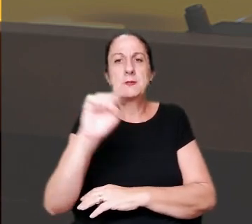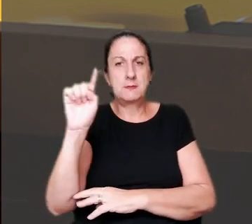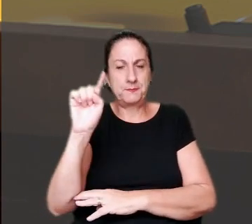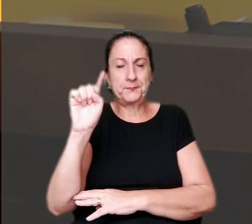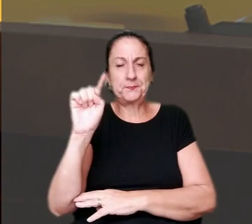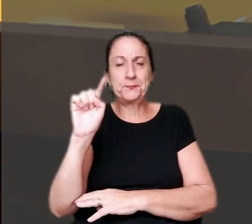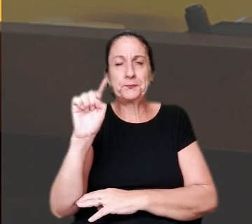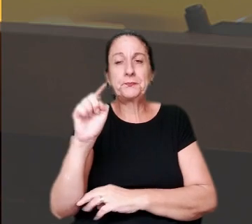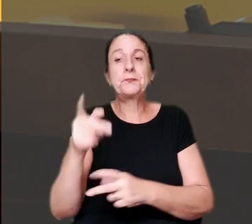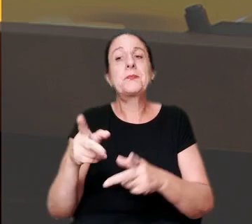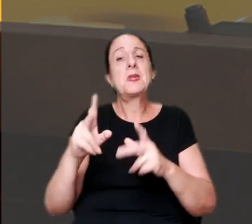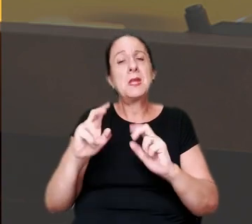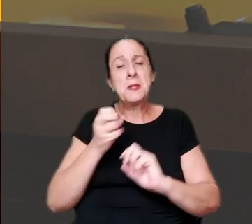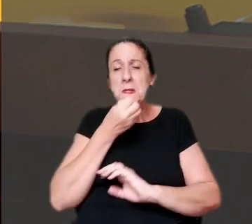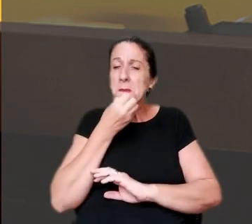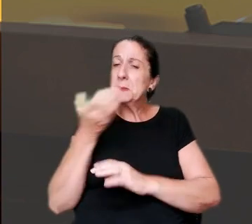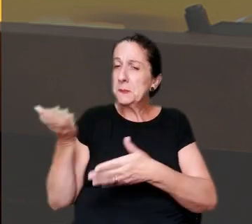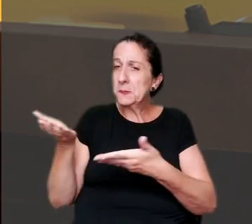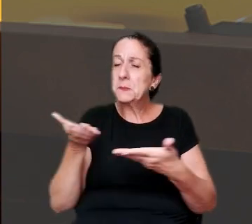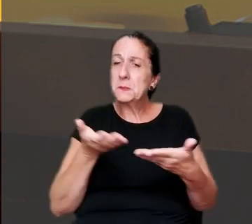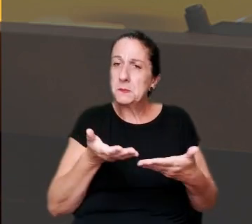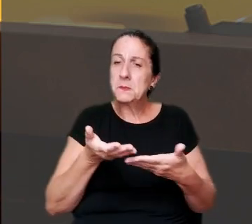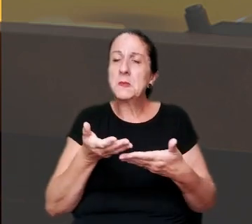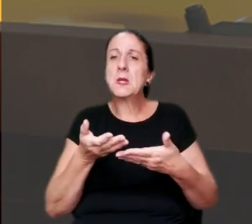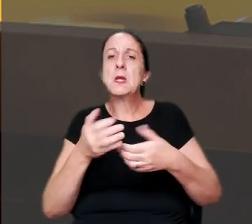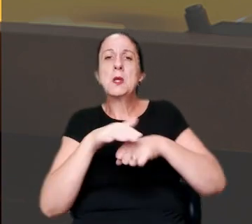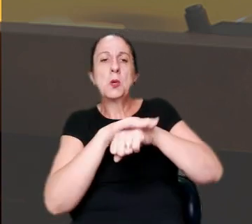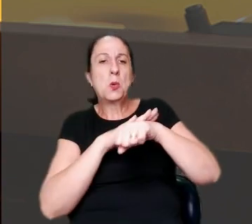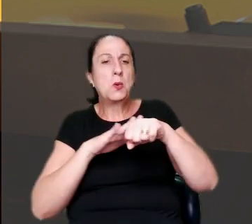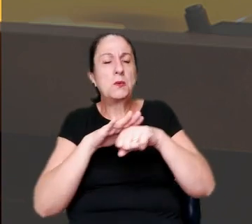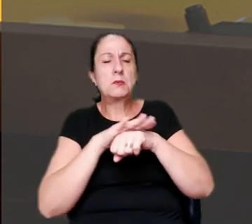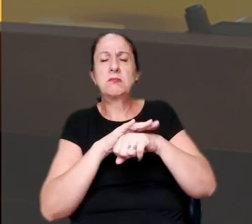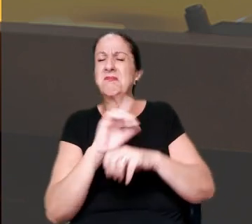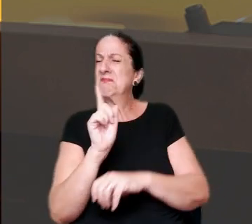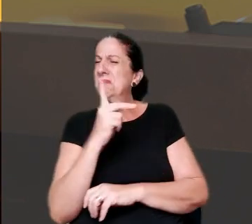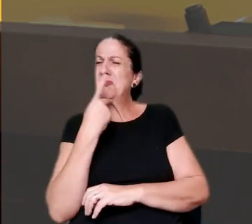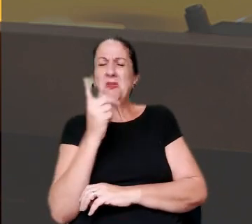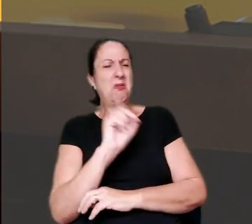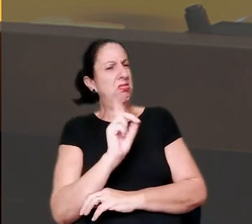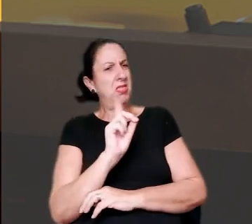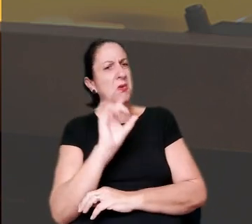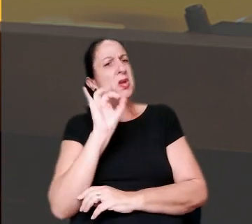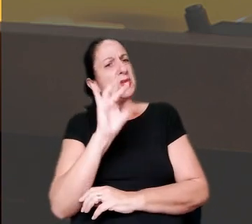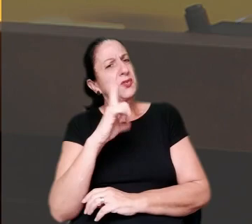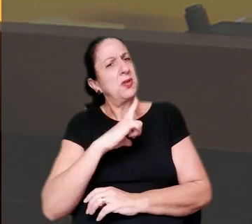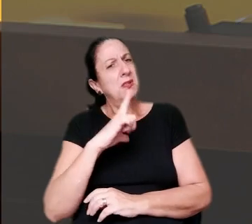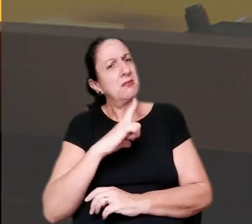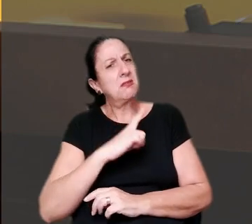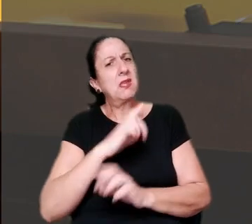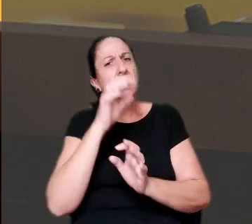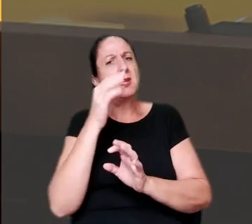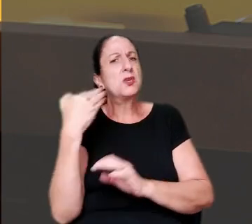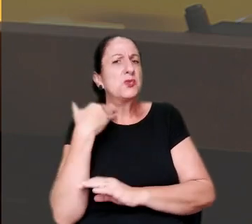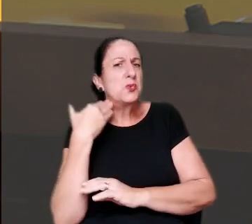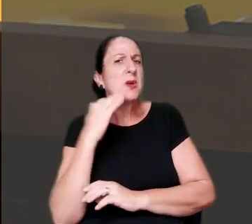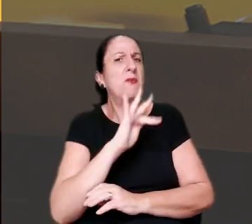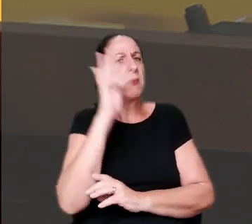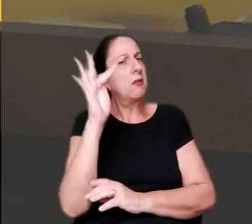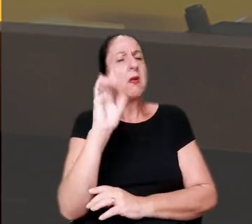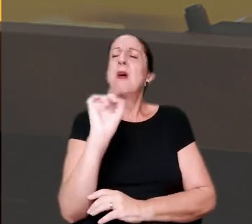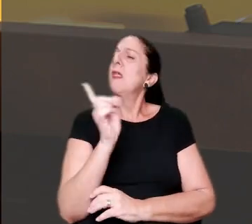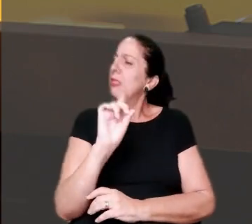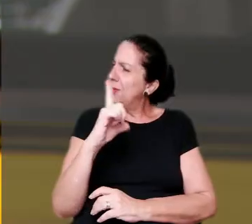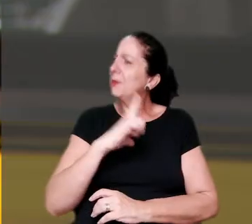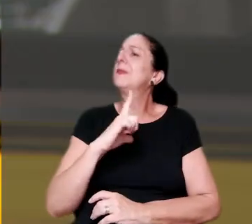aposentado do STJ, José de Jesus. Ele me recebeu muito bem eu discuti com ele isso. Ele disse, não, mas isso só existe para